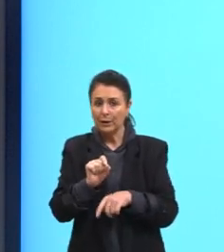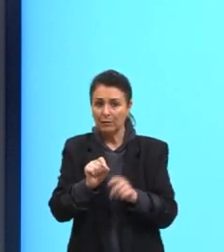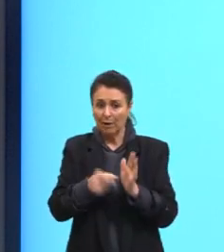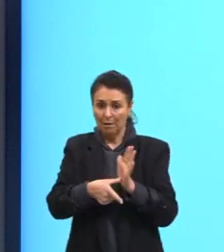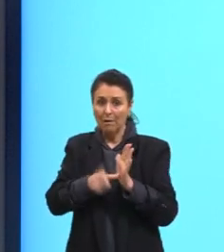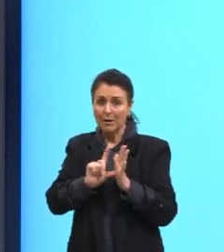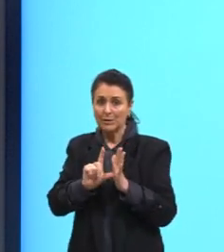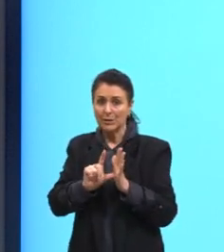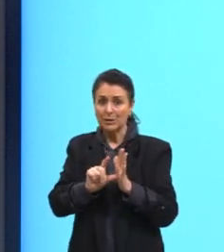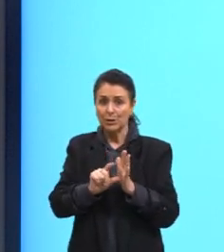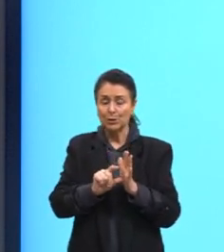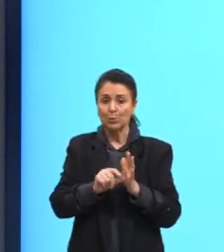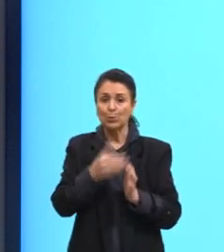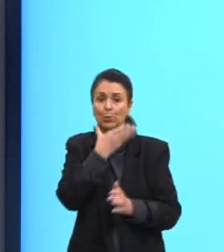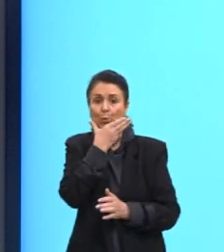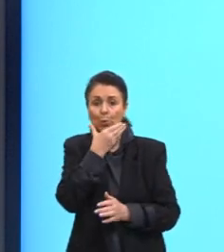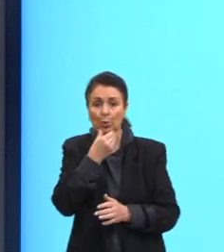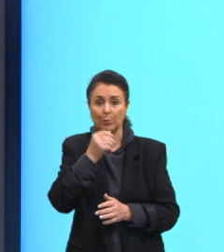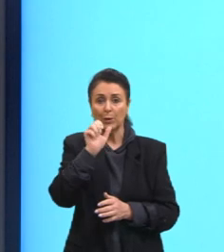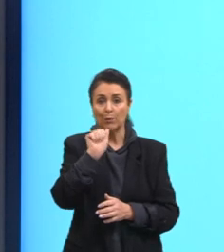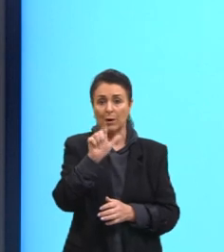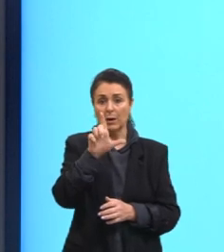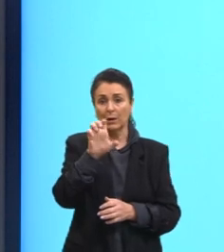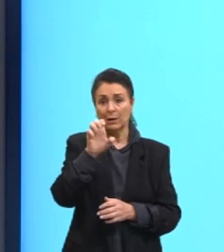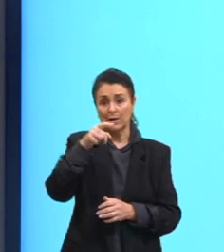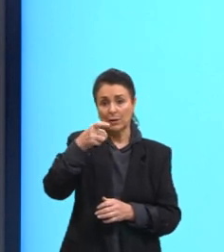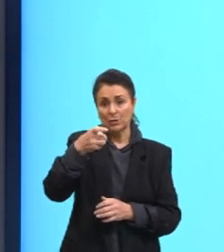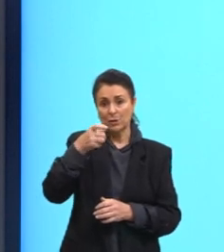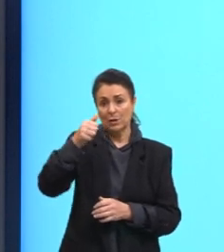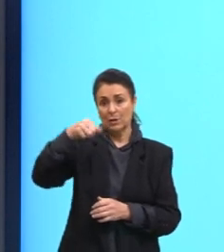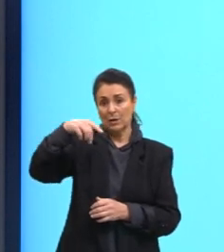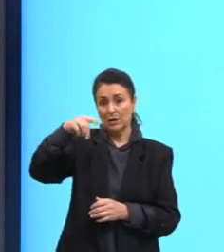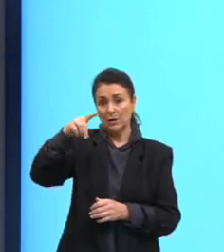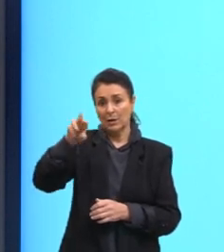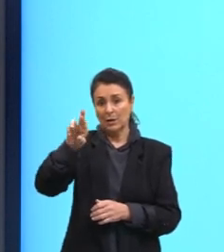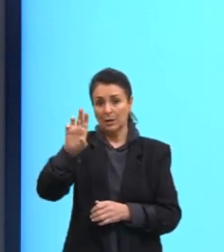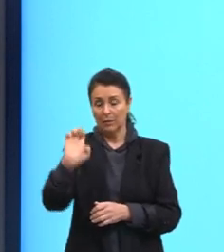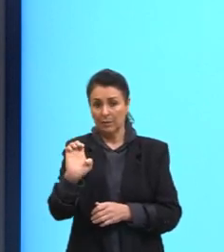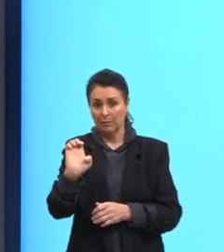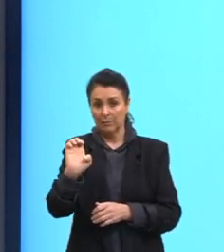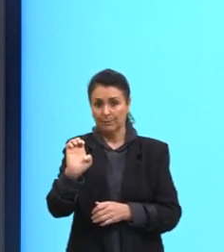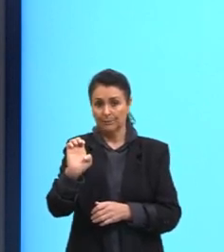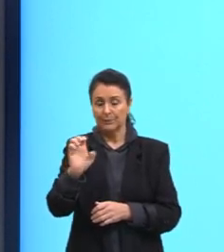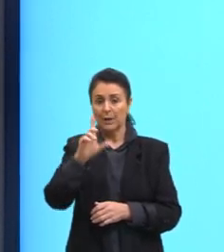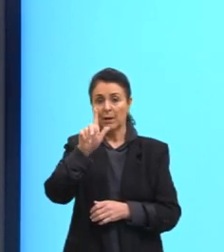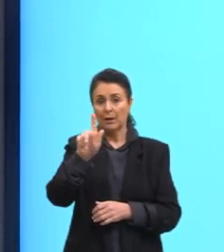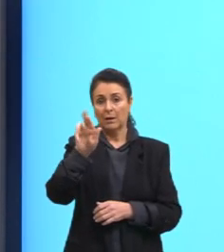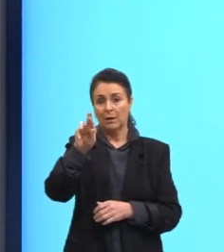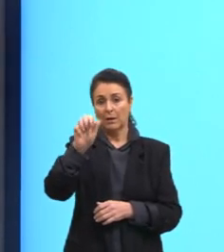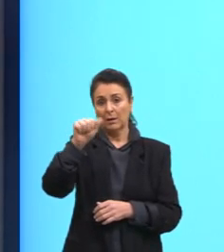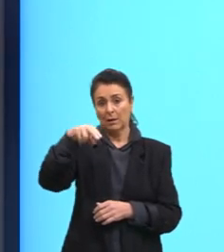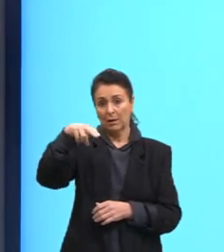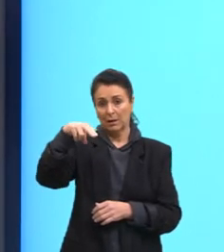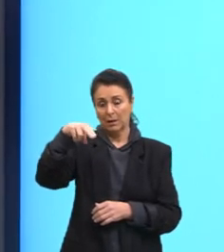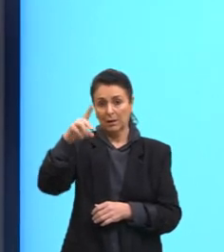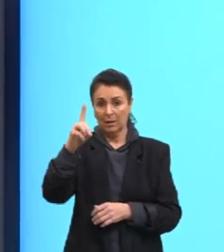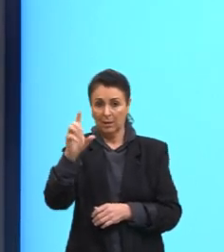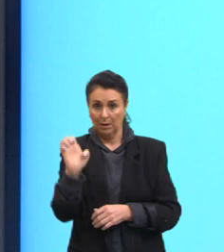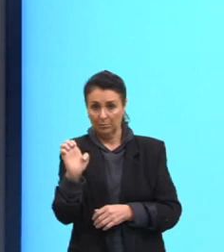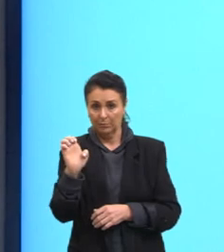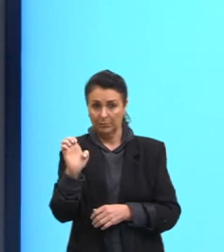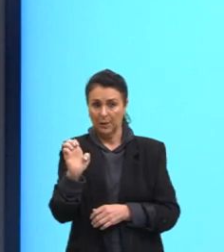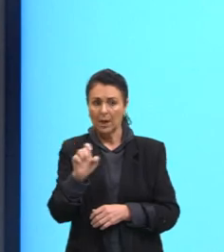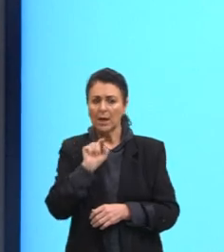Alexandre o Grande e Aristóteles nós somos animais políticos nós vivemos em sociedade Mas precisamos